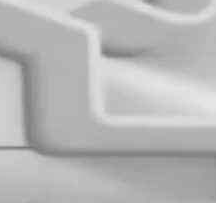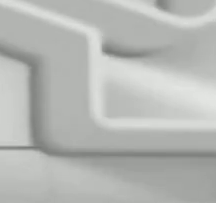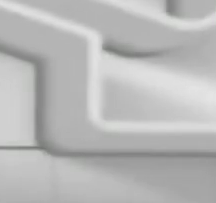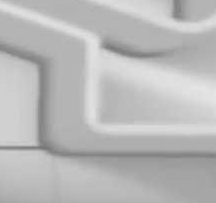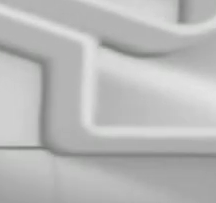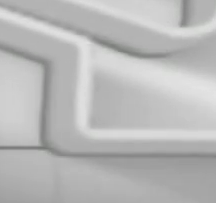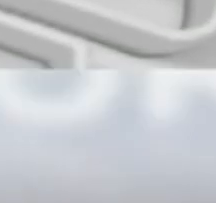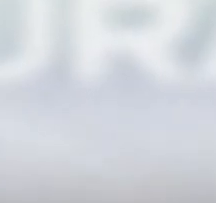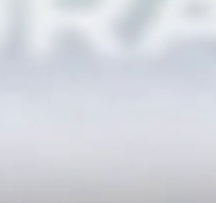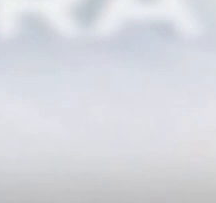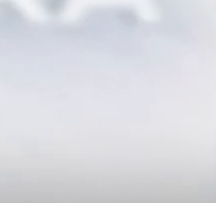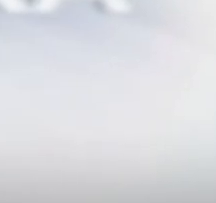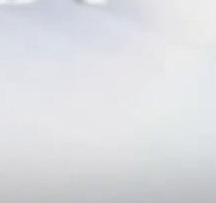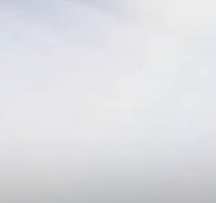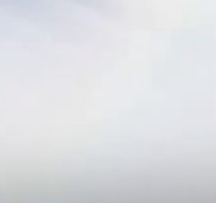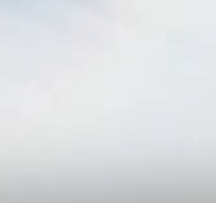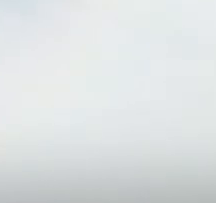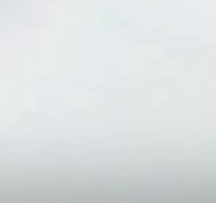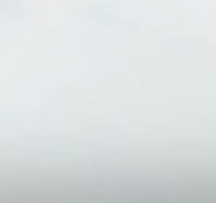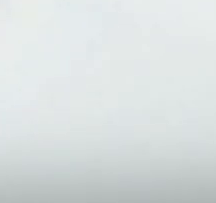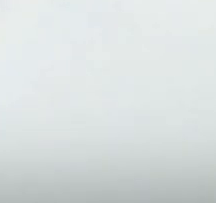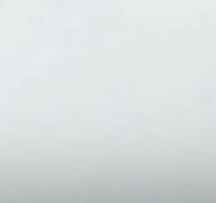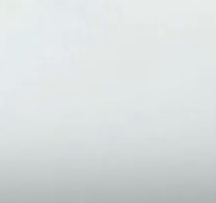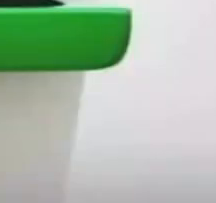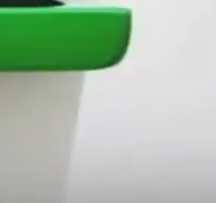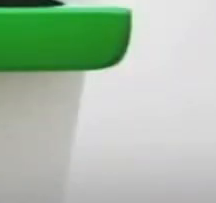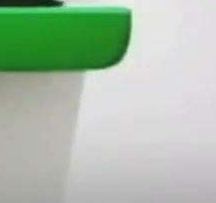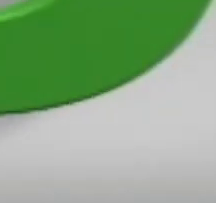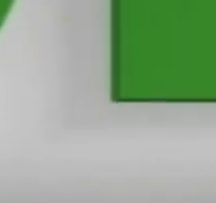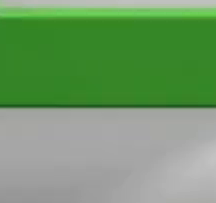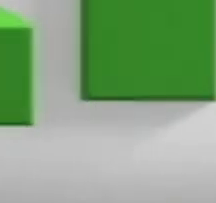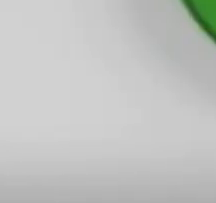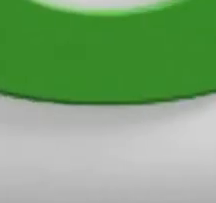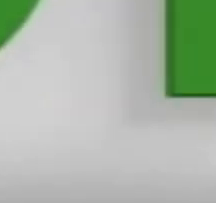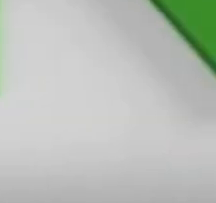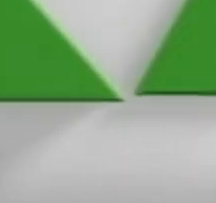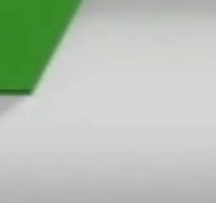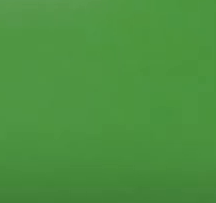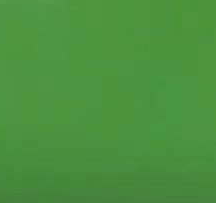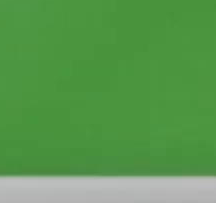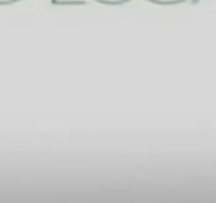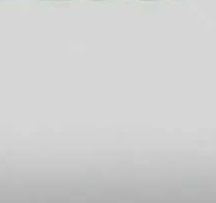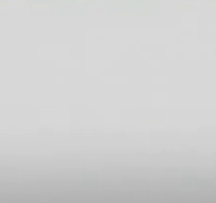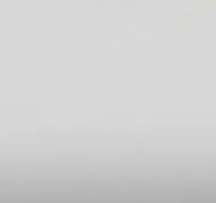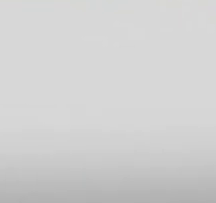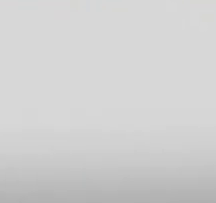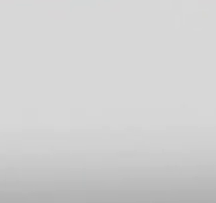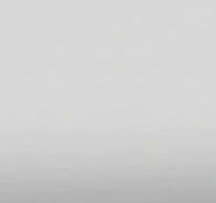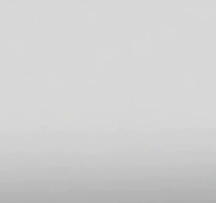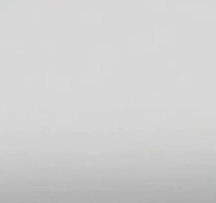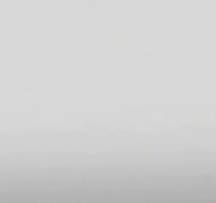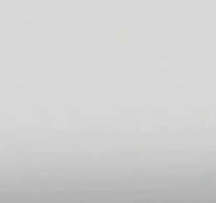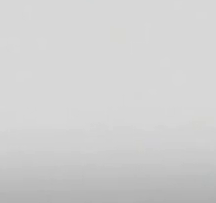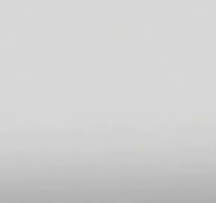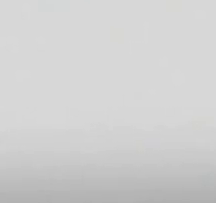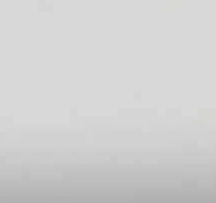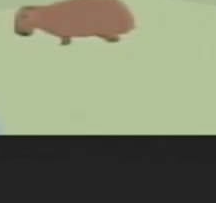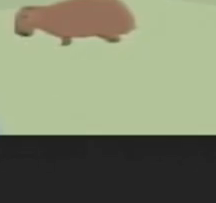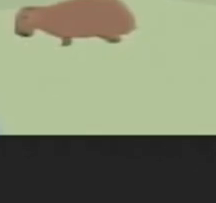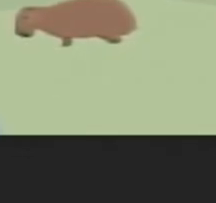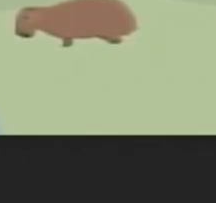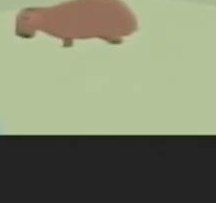gol apoio cultural tv cultura pega bem e tudo lugar